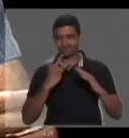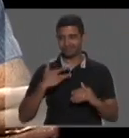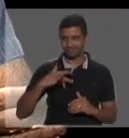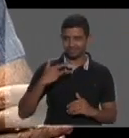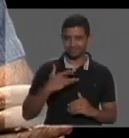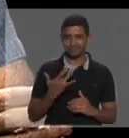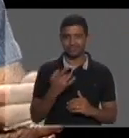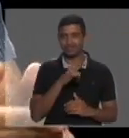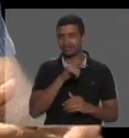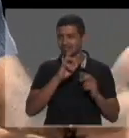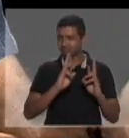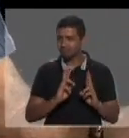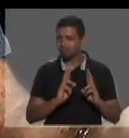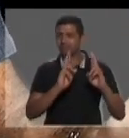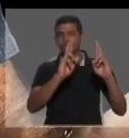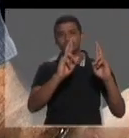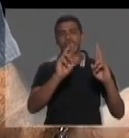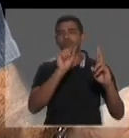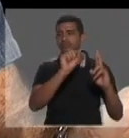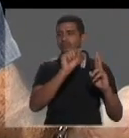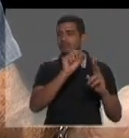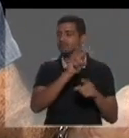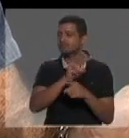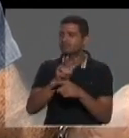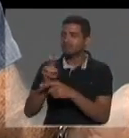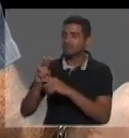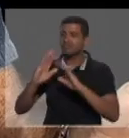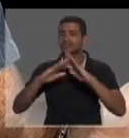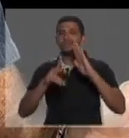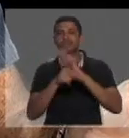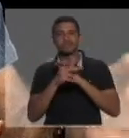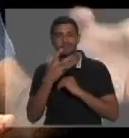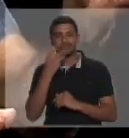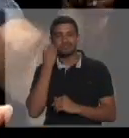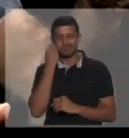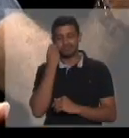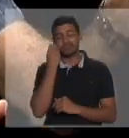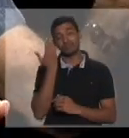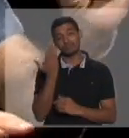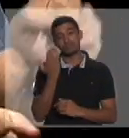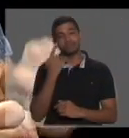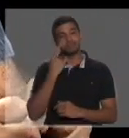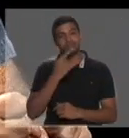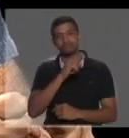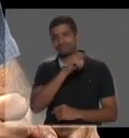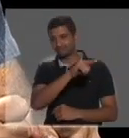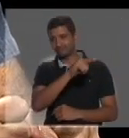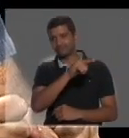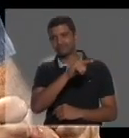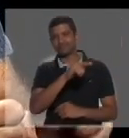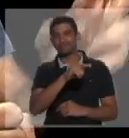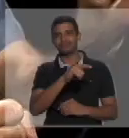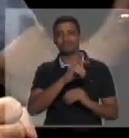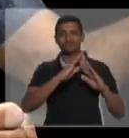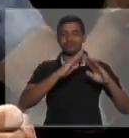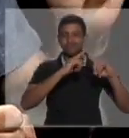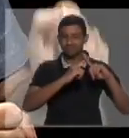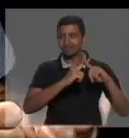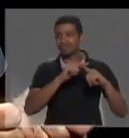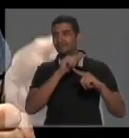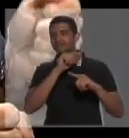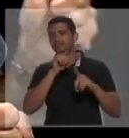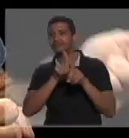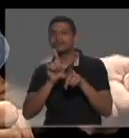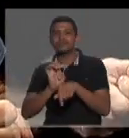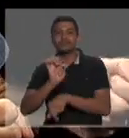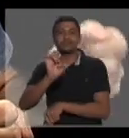Santa Casa da Misericórdia, que pilotava esse orfanato, ou seja, você tem a igreja, o Estado, porque você